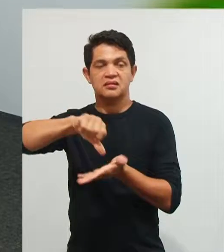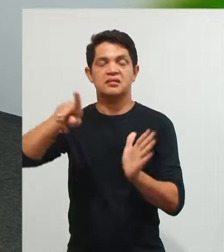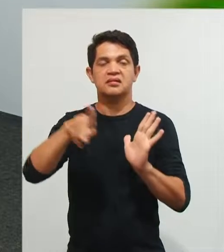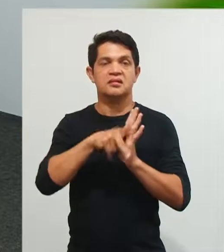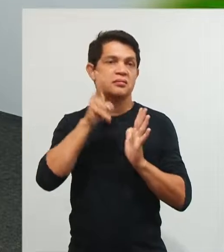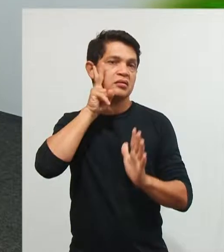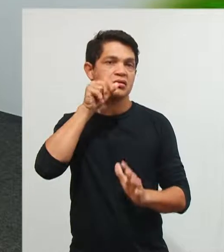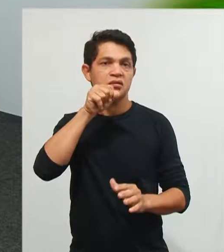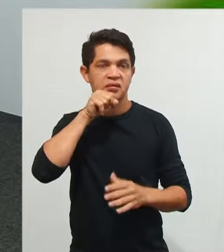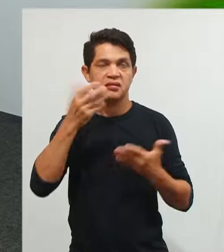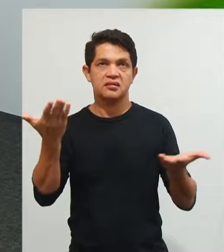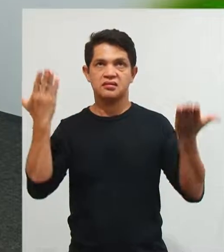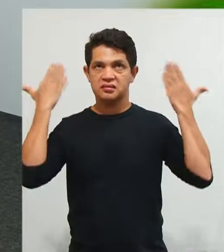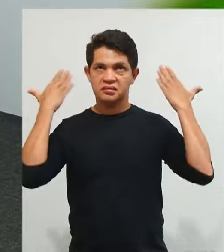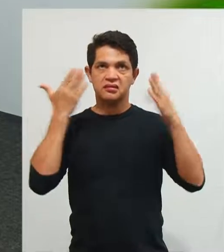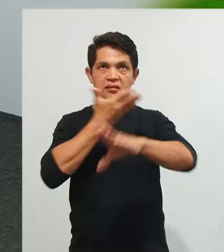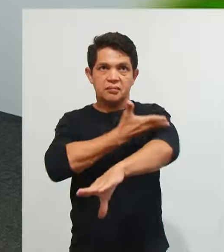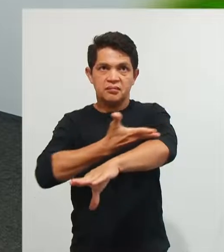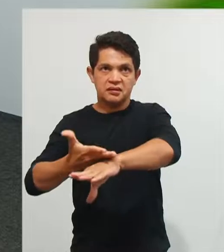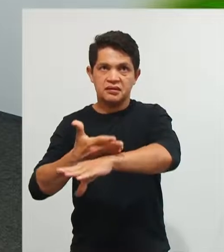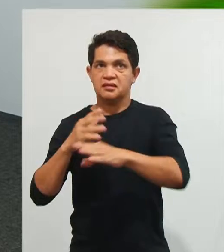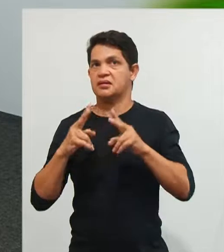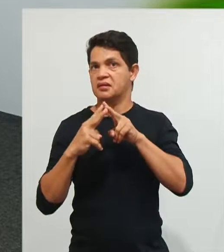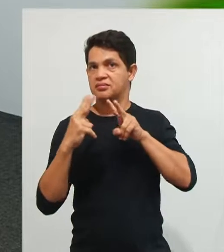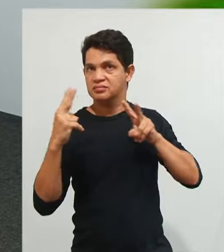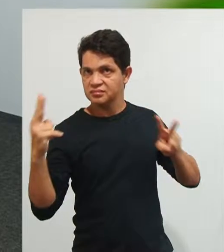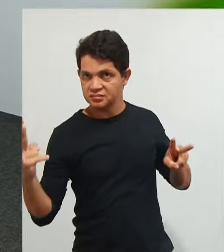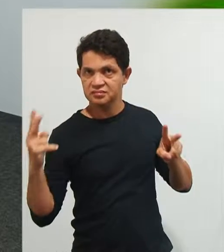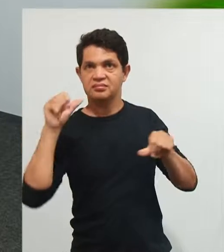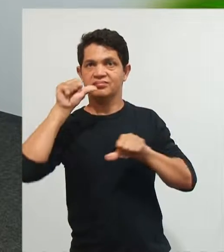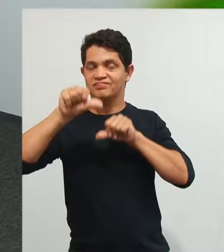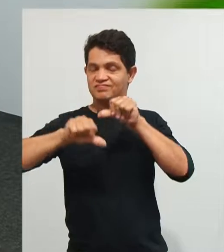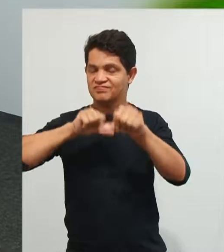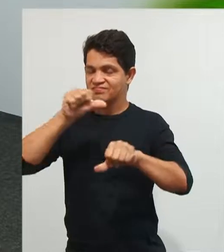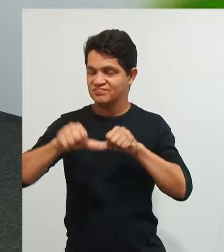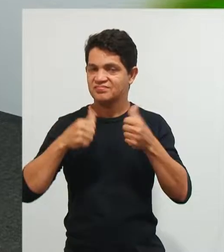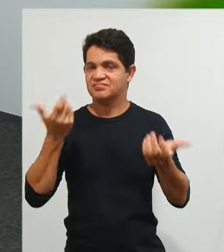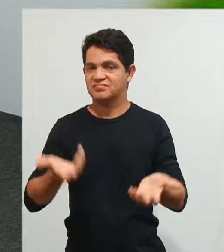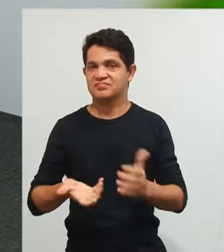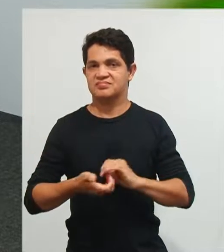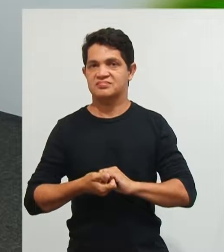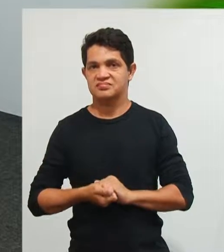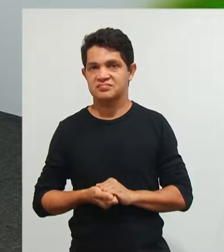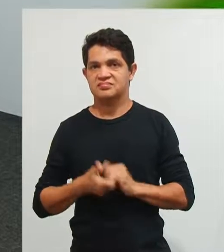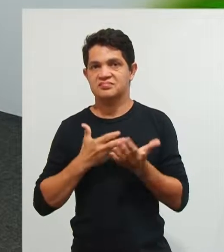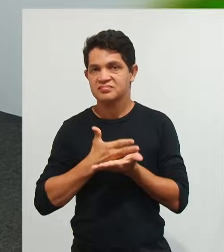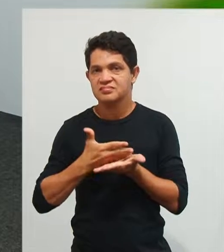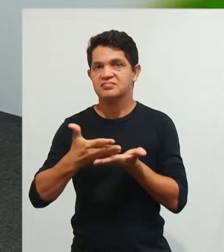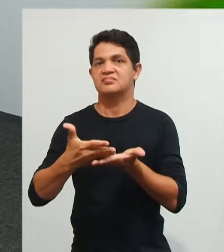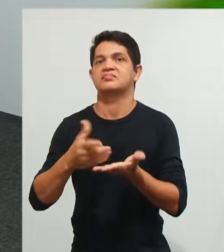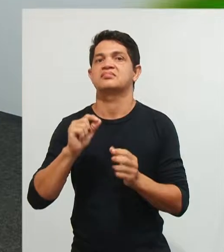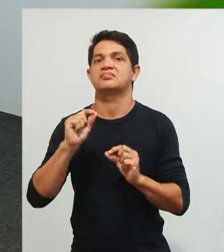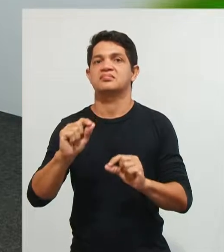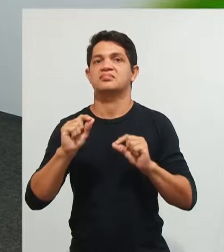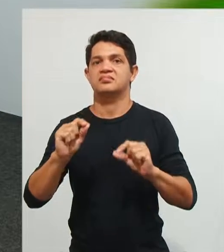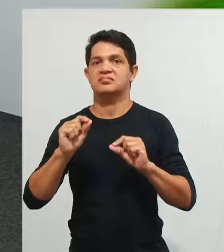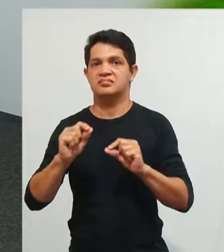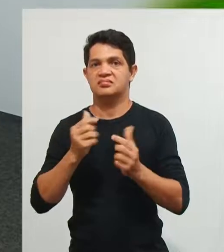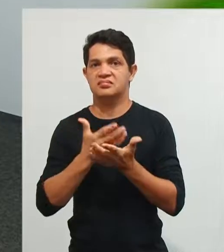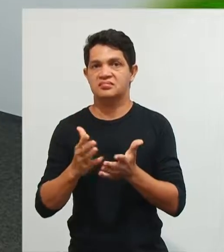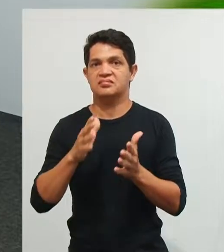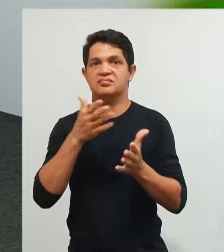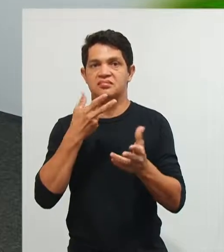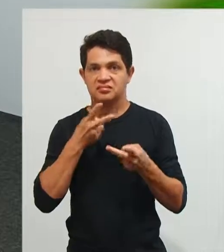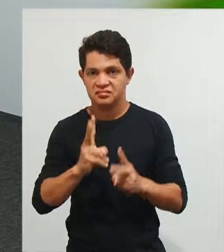há uma parede branca escrito READ Mudando Realidades. Vamos então agora para a nossa